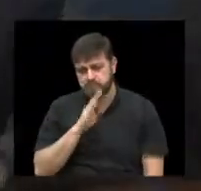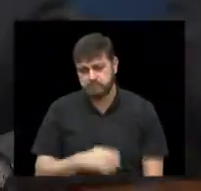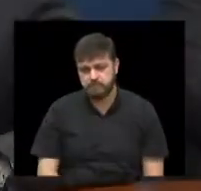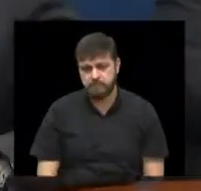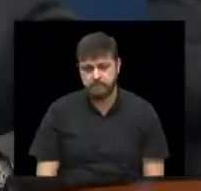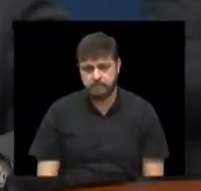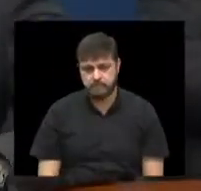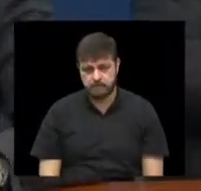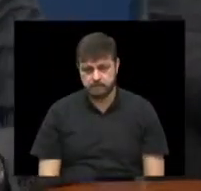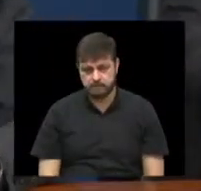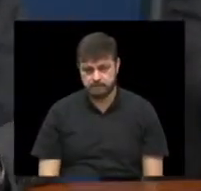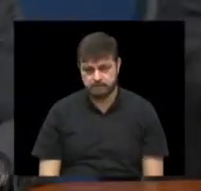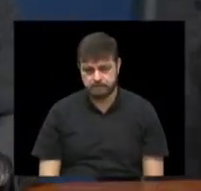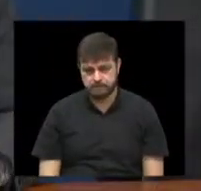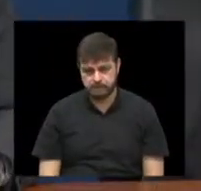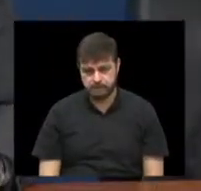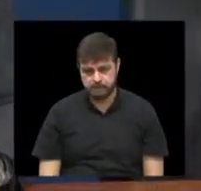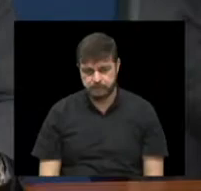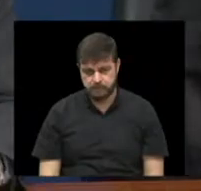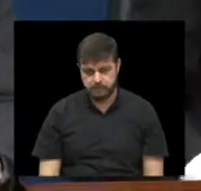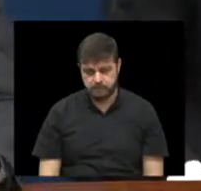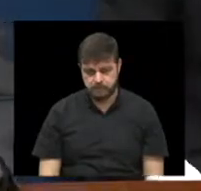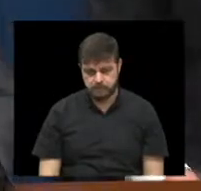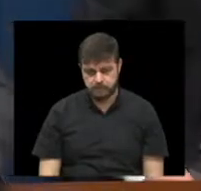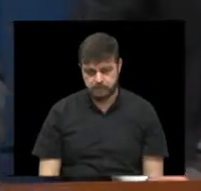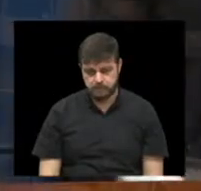consignado e deferido um minuto de silêncio.